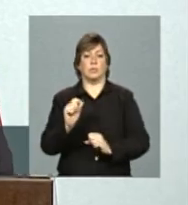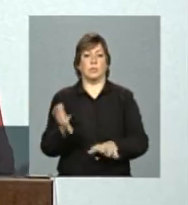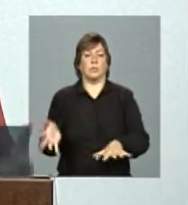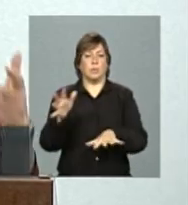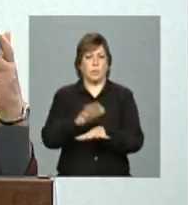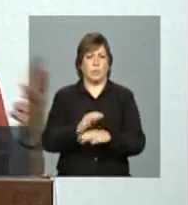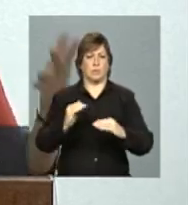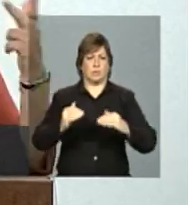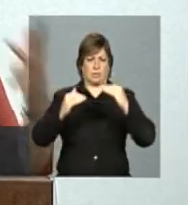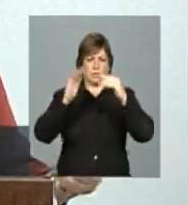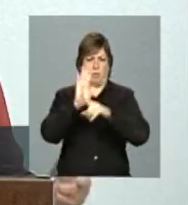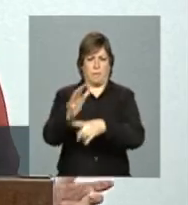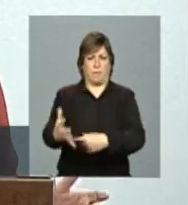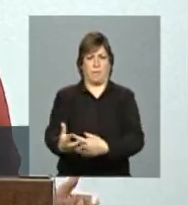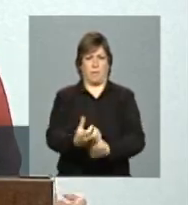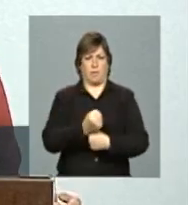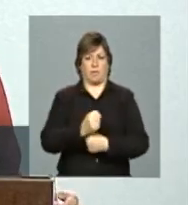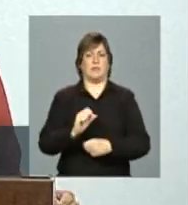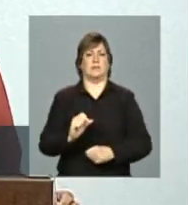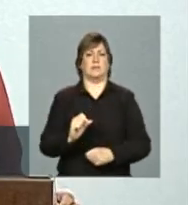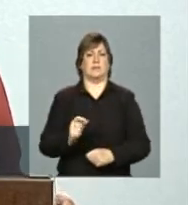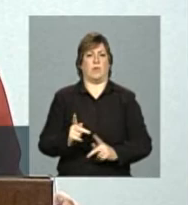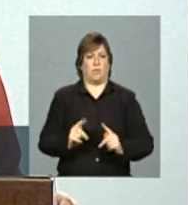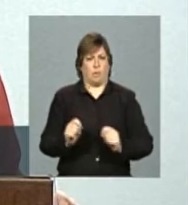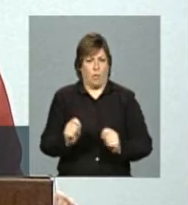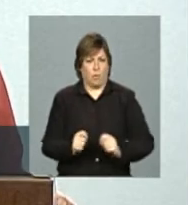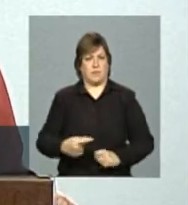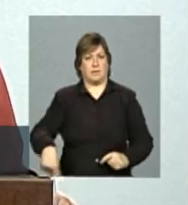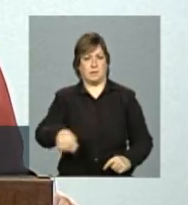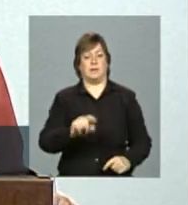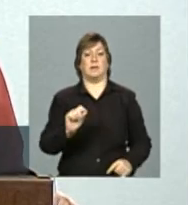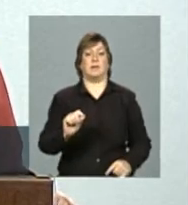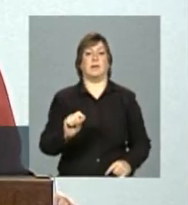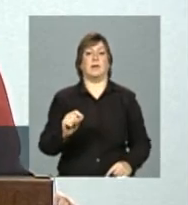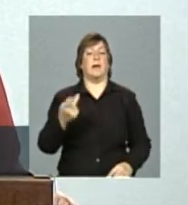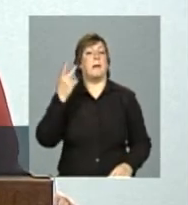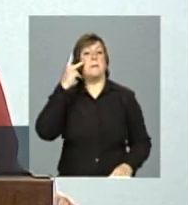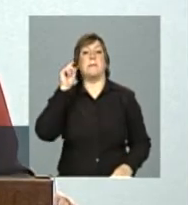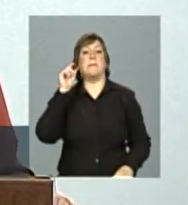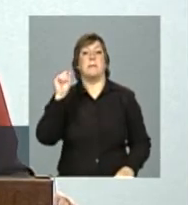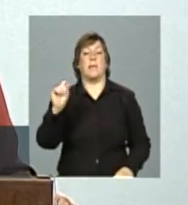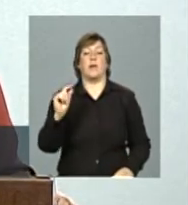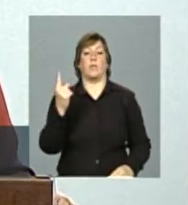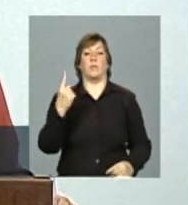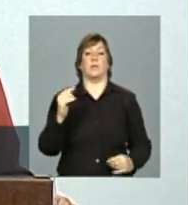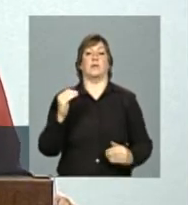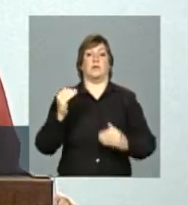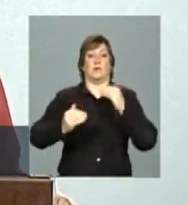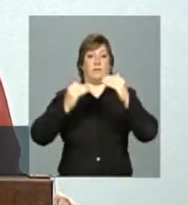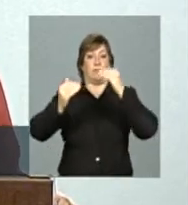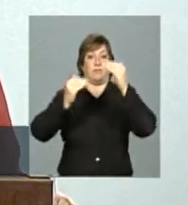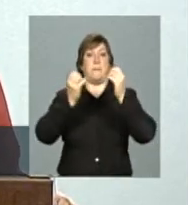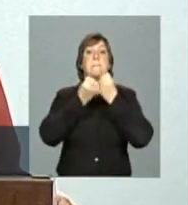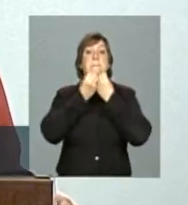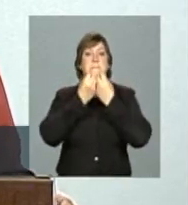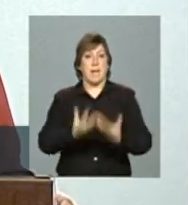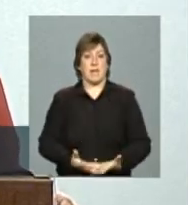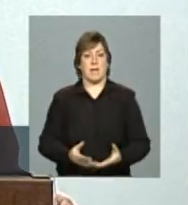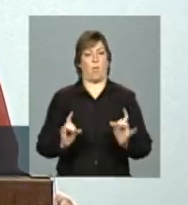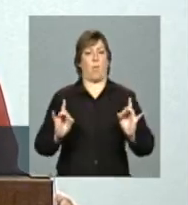crescer proteger e conservar resulta num desenvolvimento qualitativamente